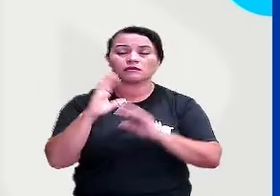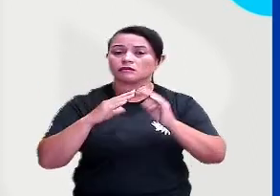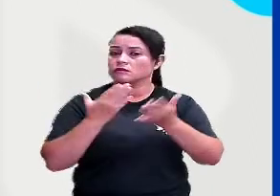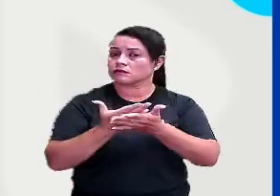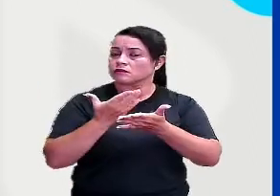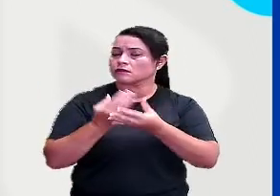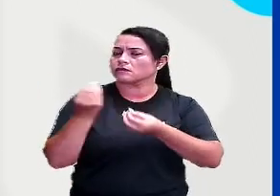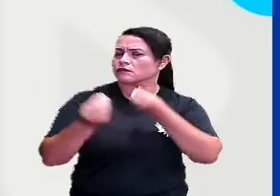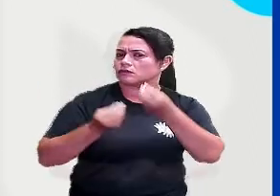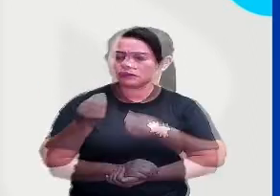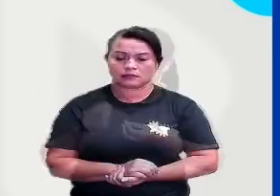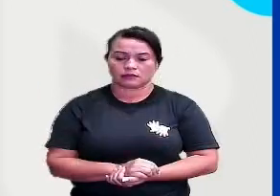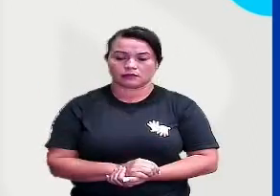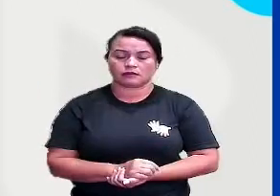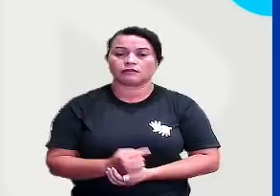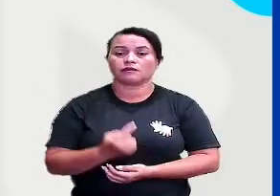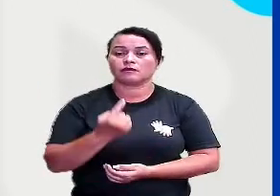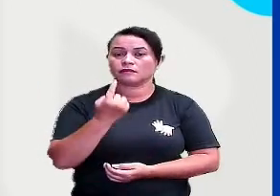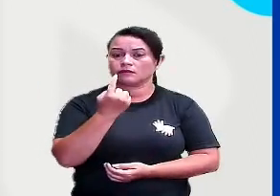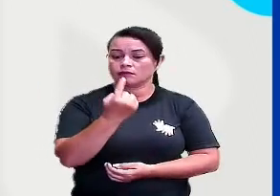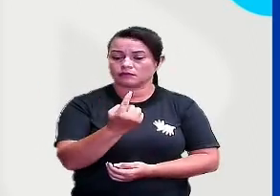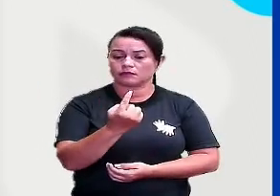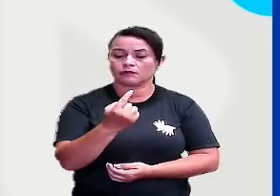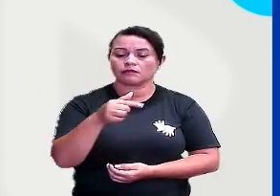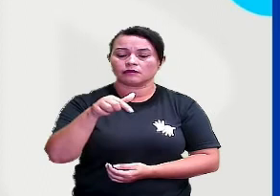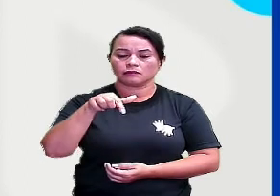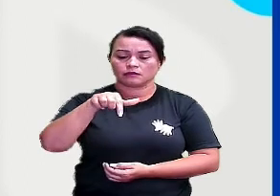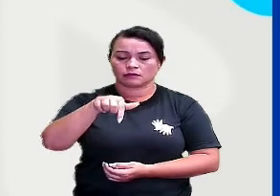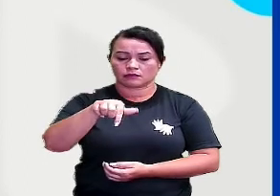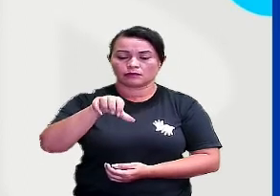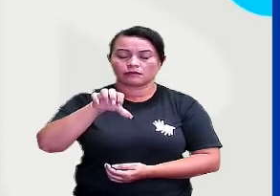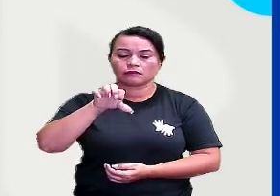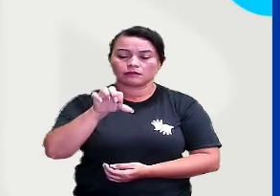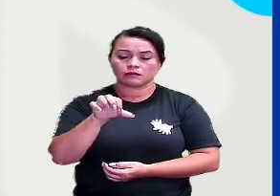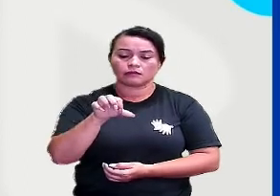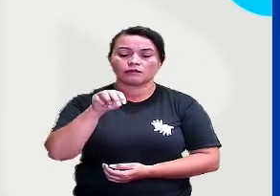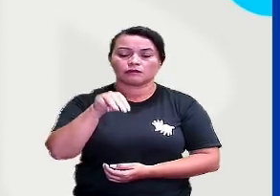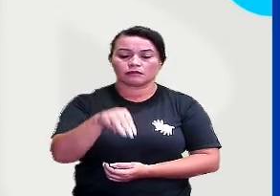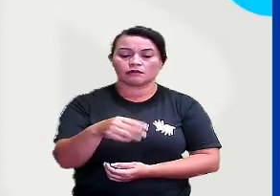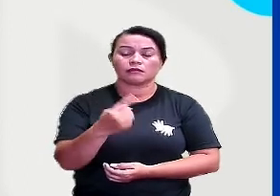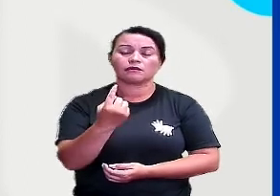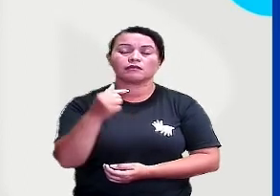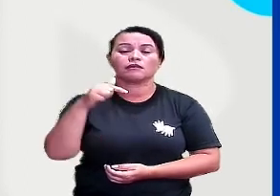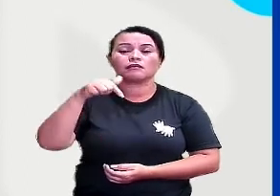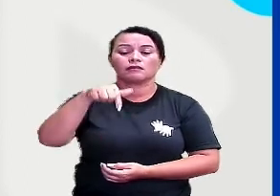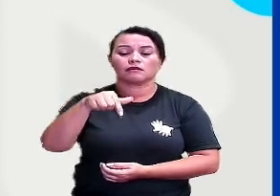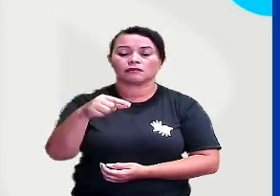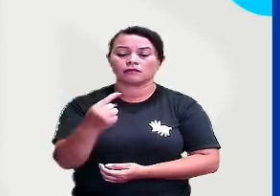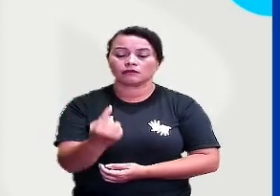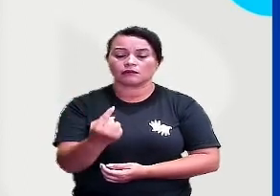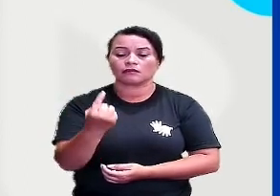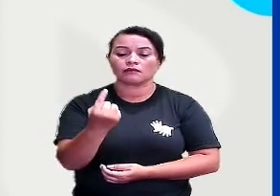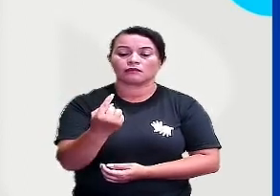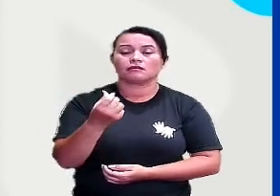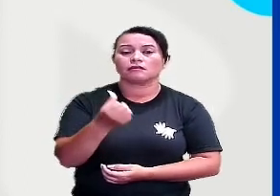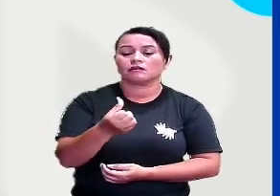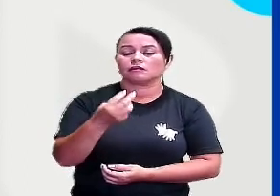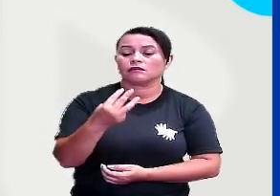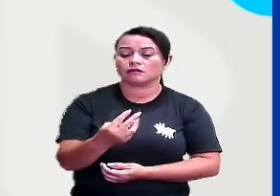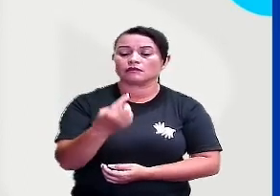foi listada a seguir. 1,79 m, 1,71 m, 1,63